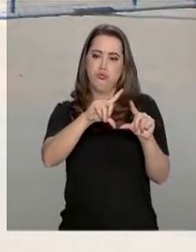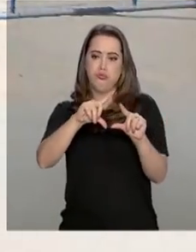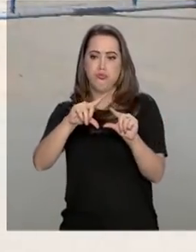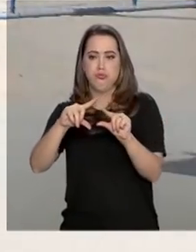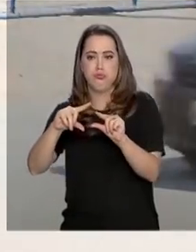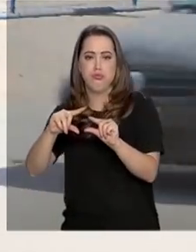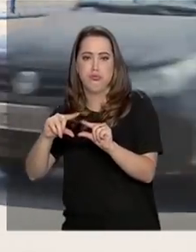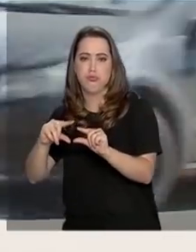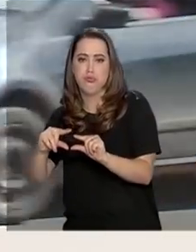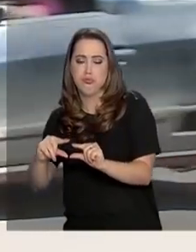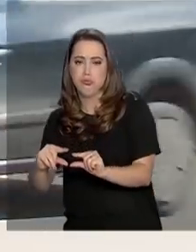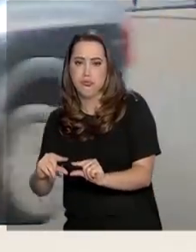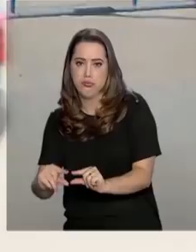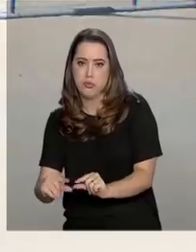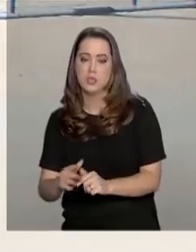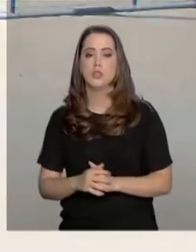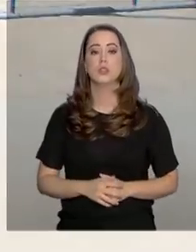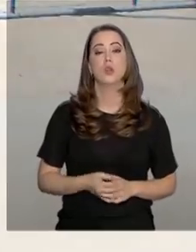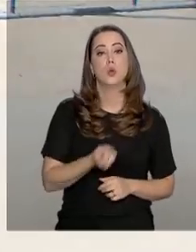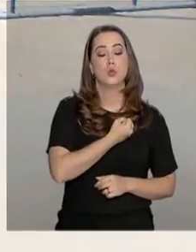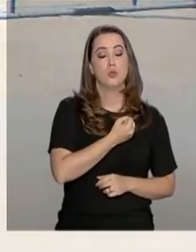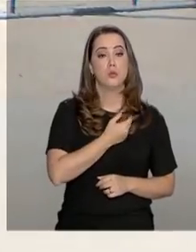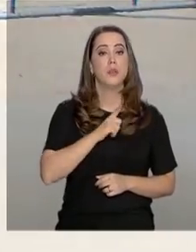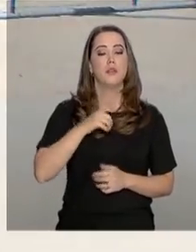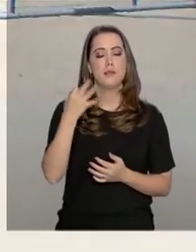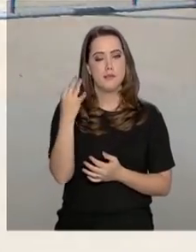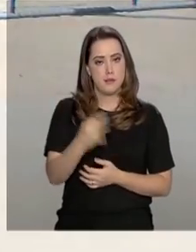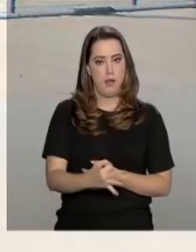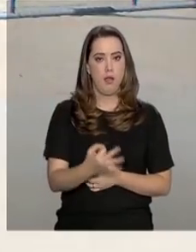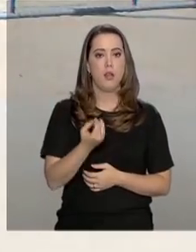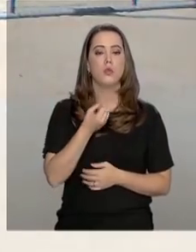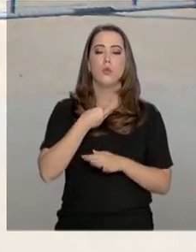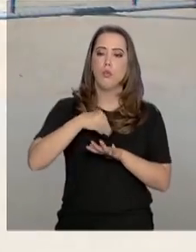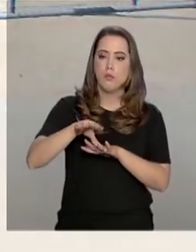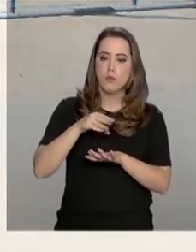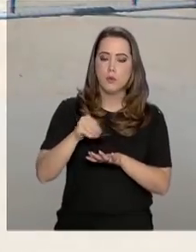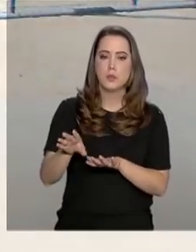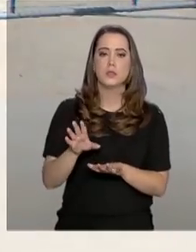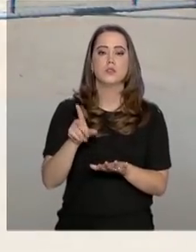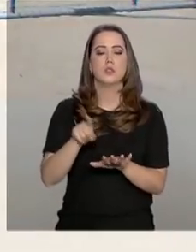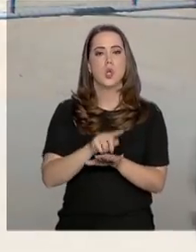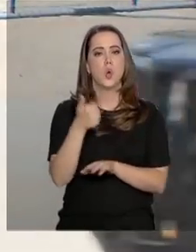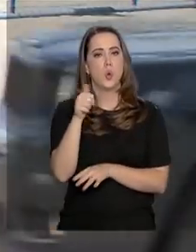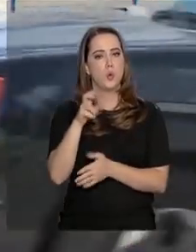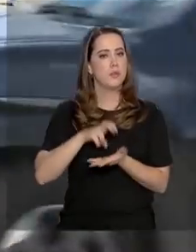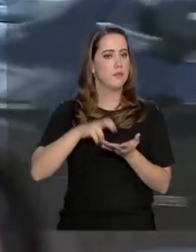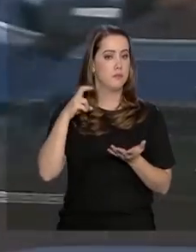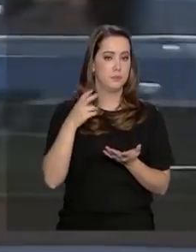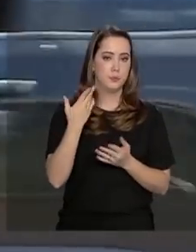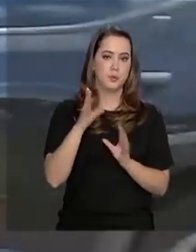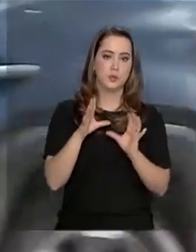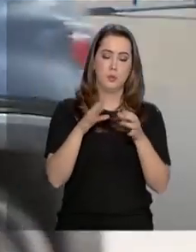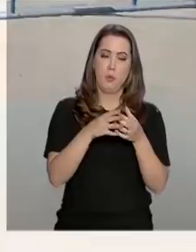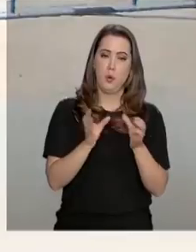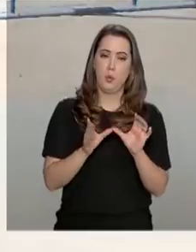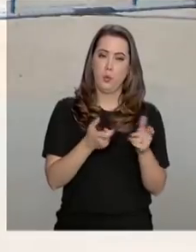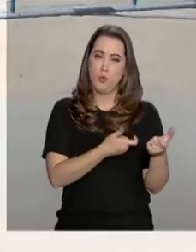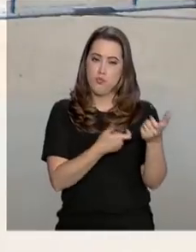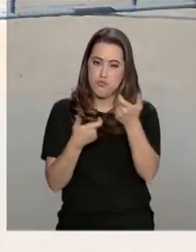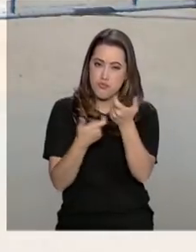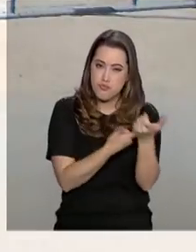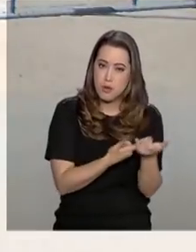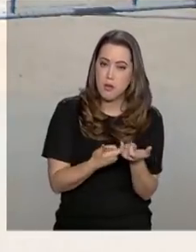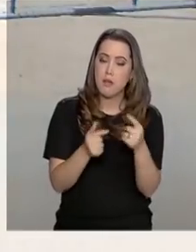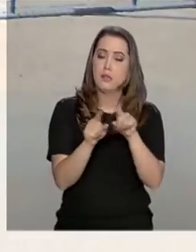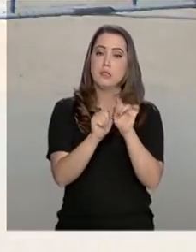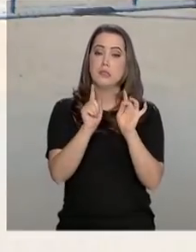os dados dessa tragédia, o que a gente tem confirmado até agora, são dados que foram repassados por volta de 11 horas da manhã pelo Corpo de Bombeiros, pela Defesa Civil e